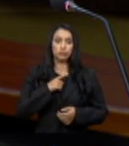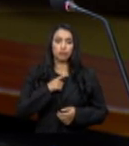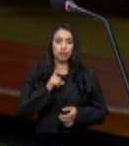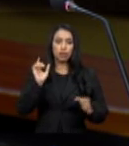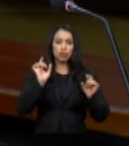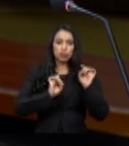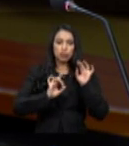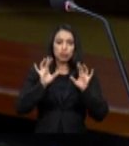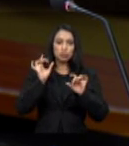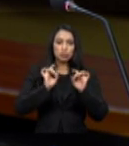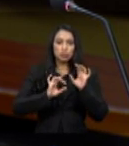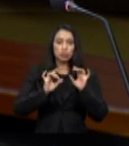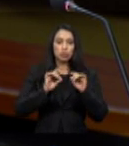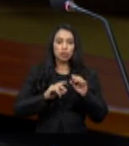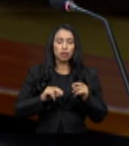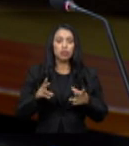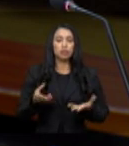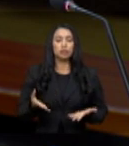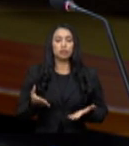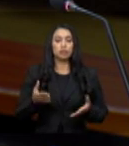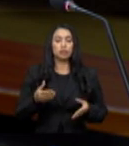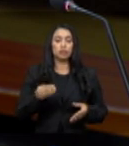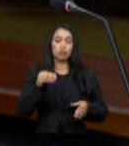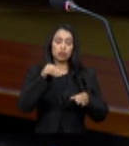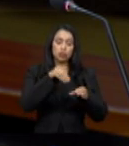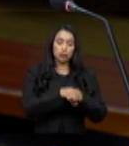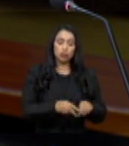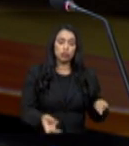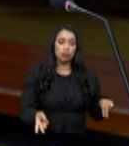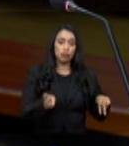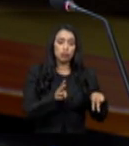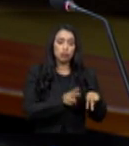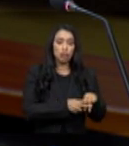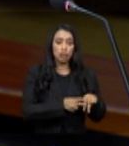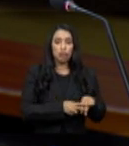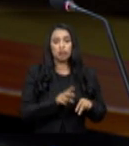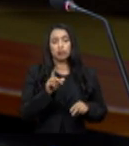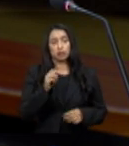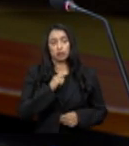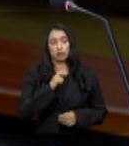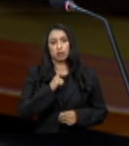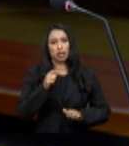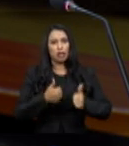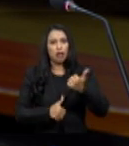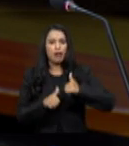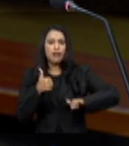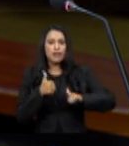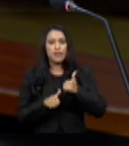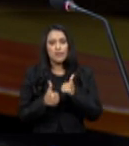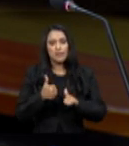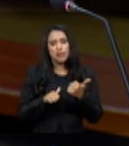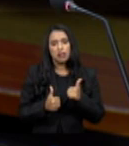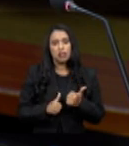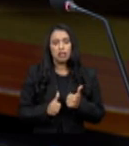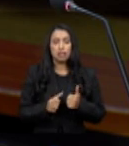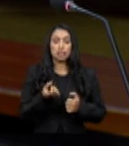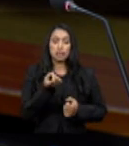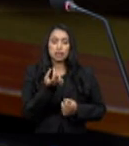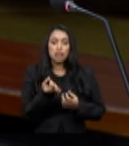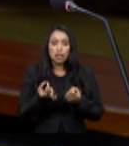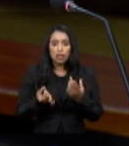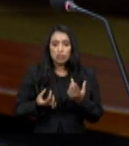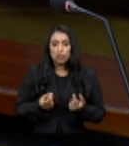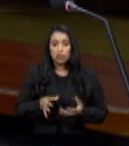condições específicas das unidades prisionais a serem cuidadosamente avaliadas caso a caso